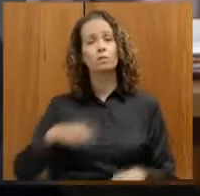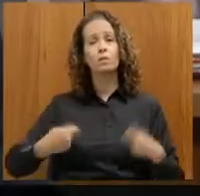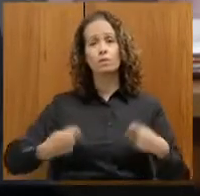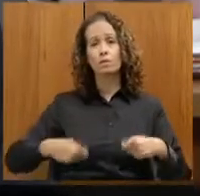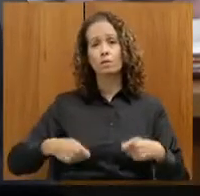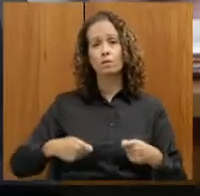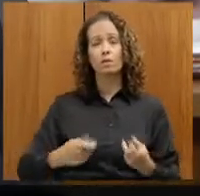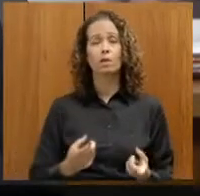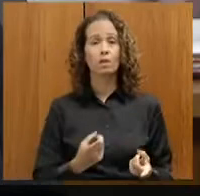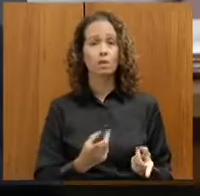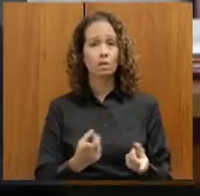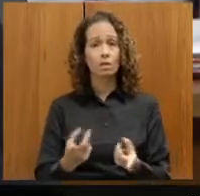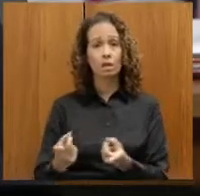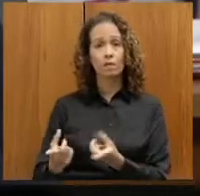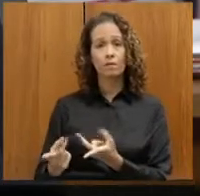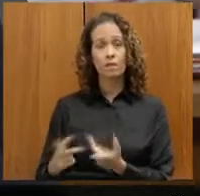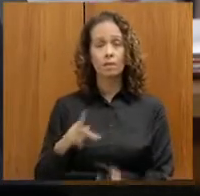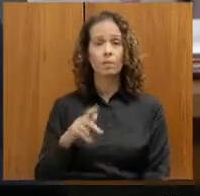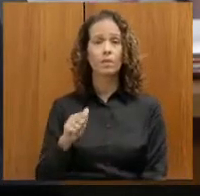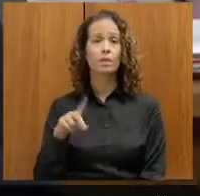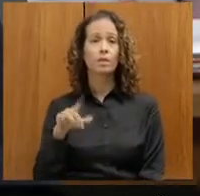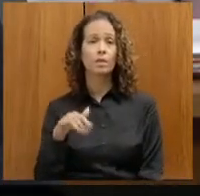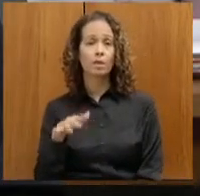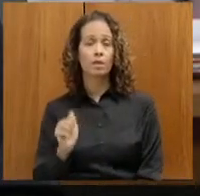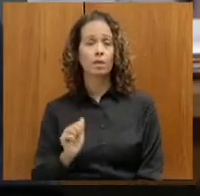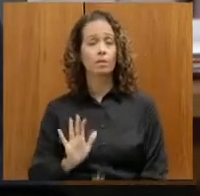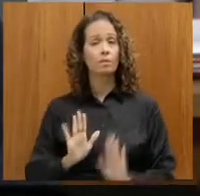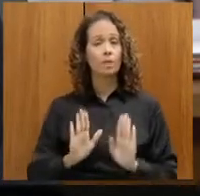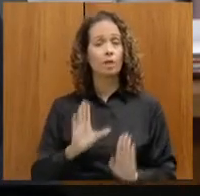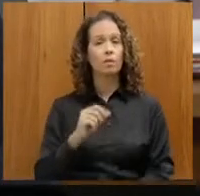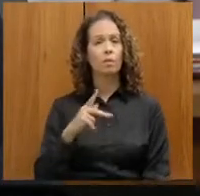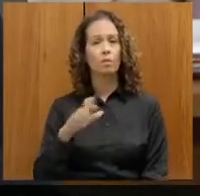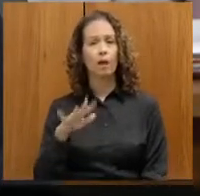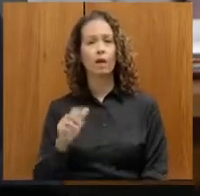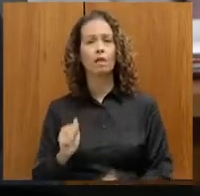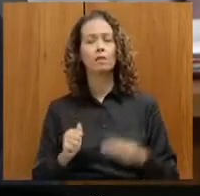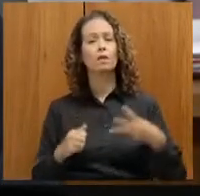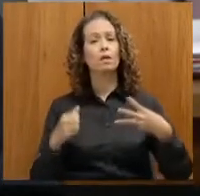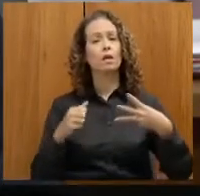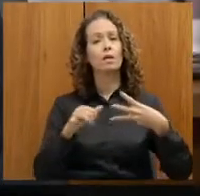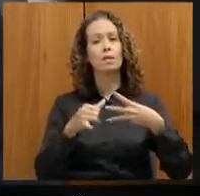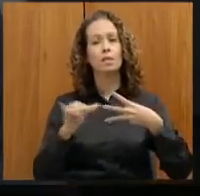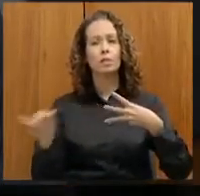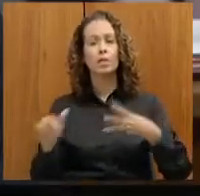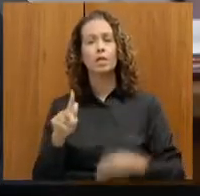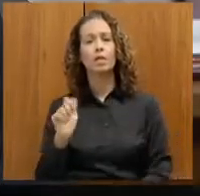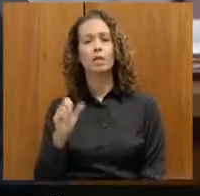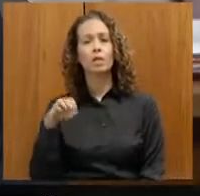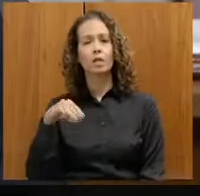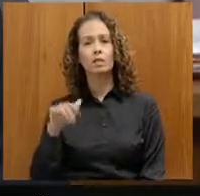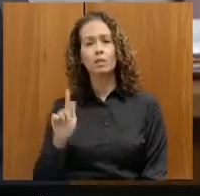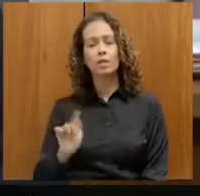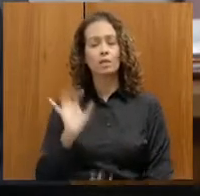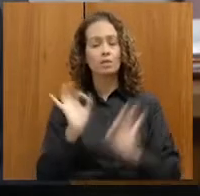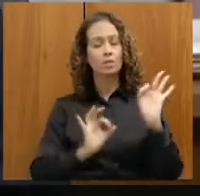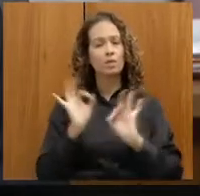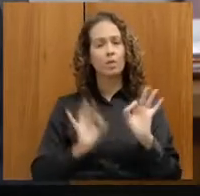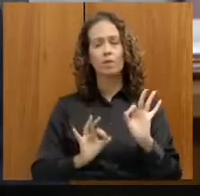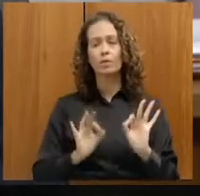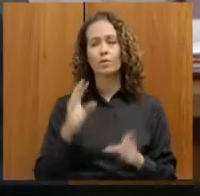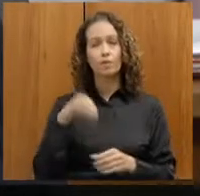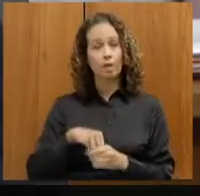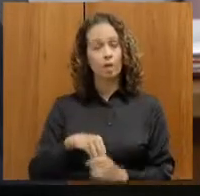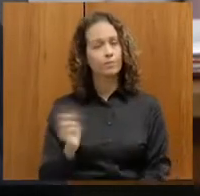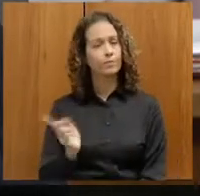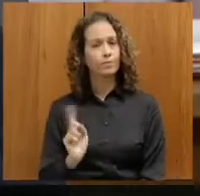necessário à venda da codemig mas a COPASA a Cemig EA gasmig não está no planejamento do